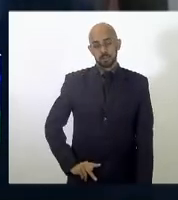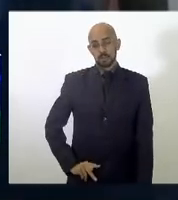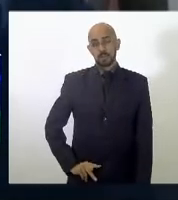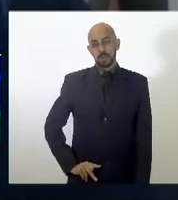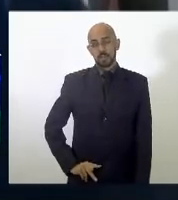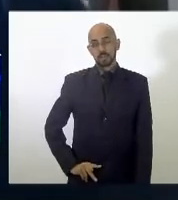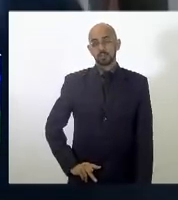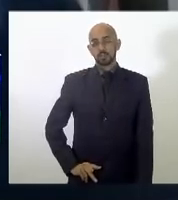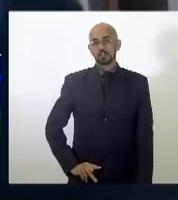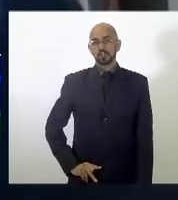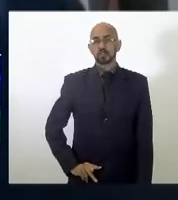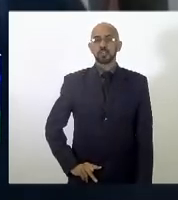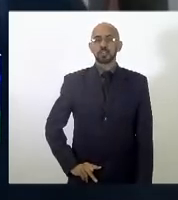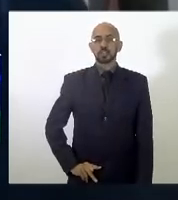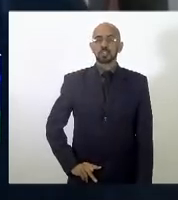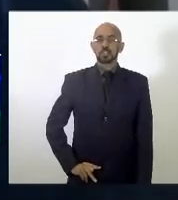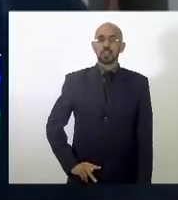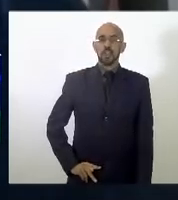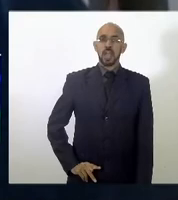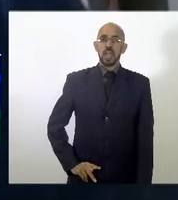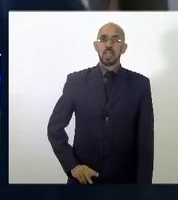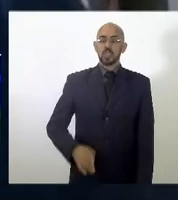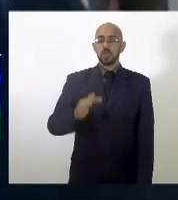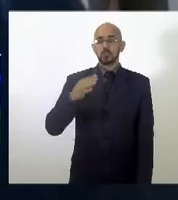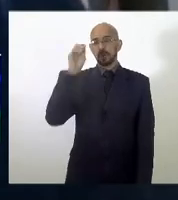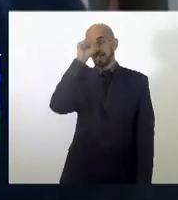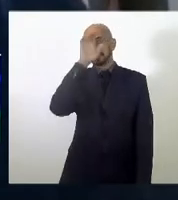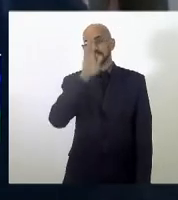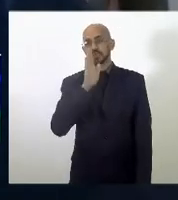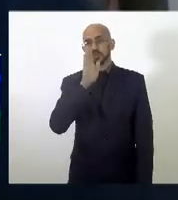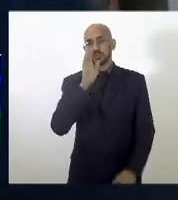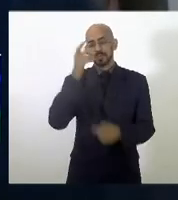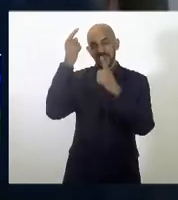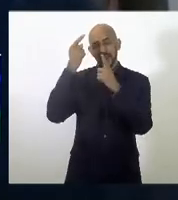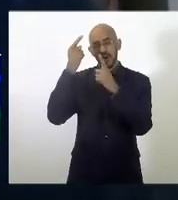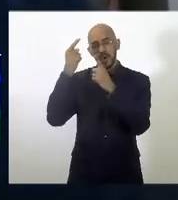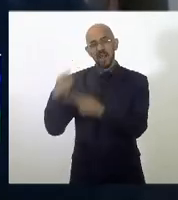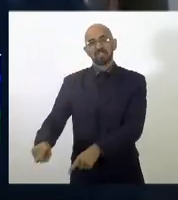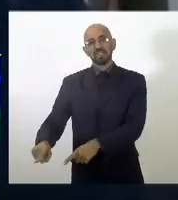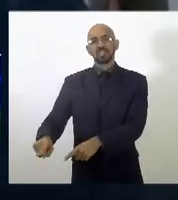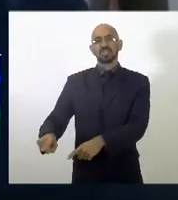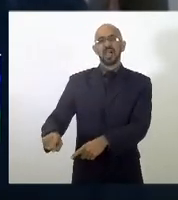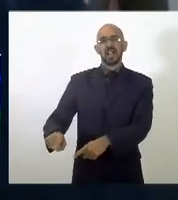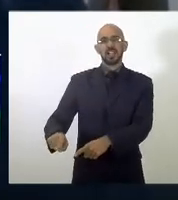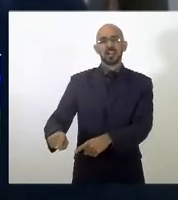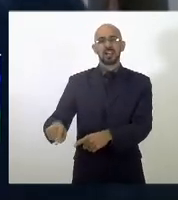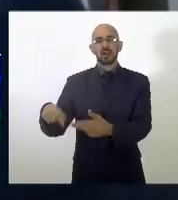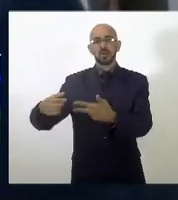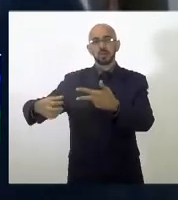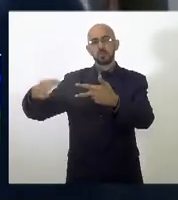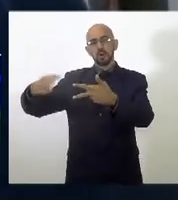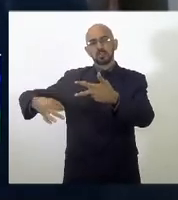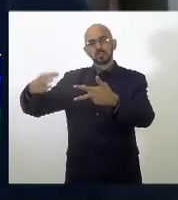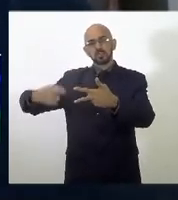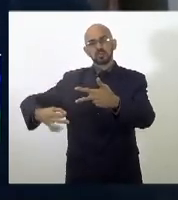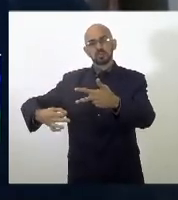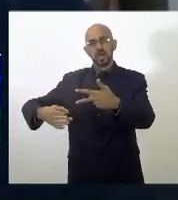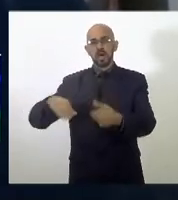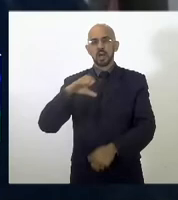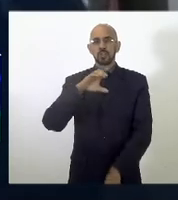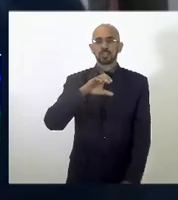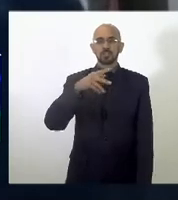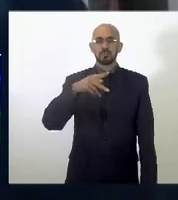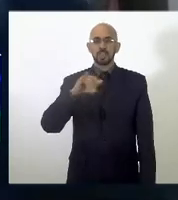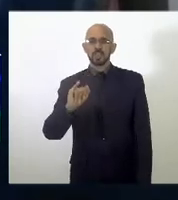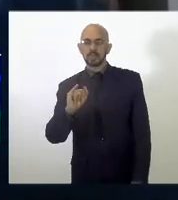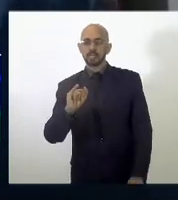ataca sistematicamente o poder judiciário, a CPI, por exemplo. Ainda bem que no